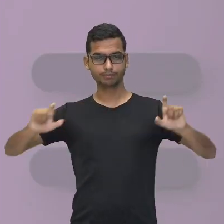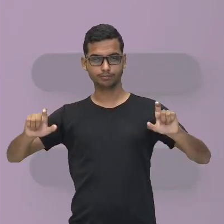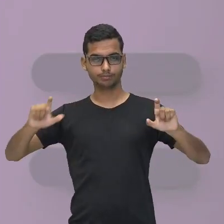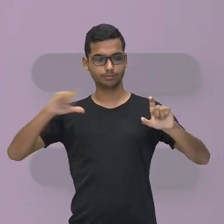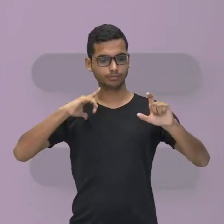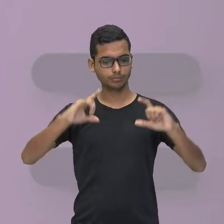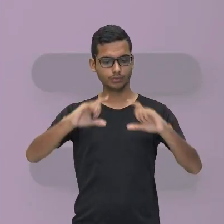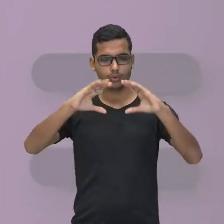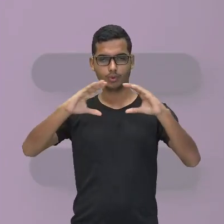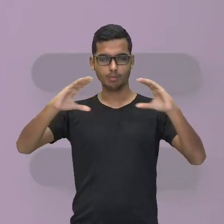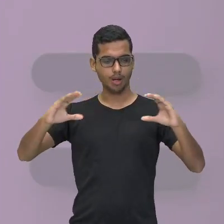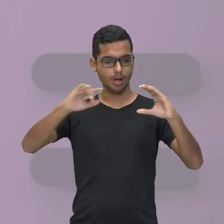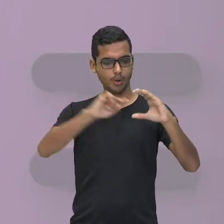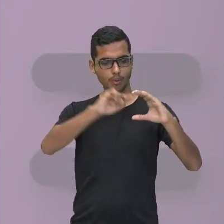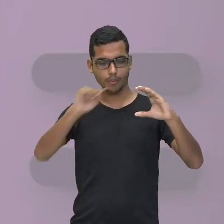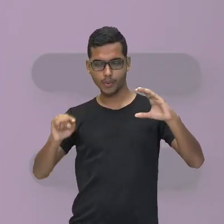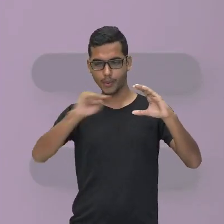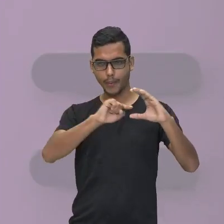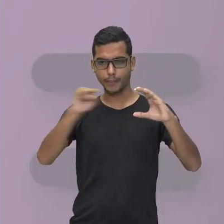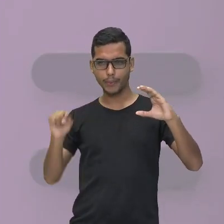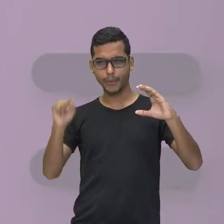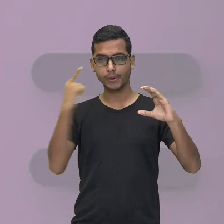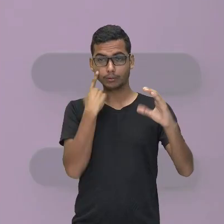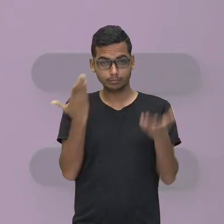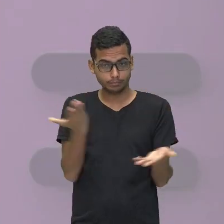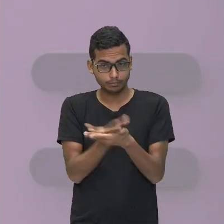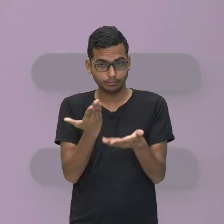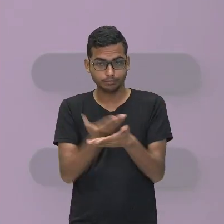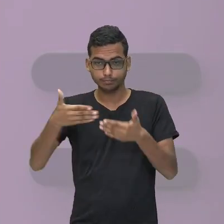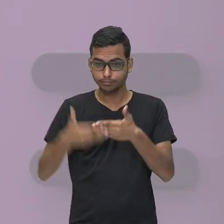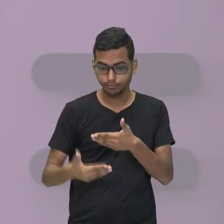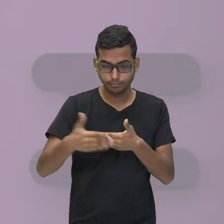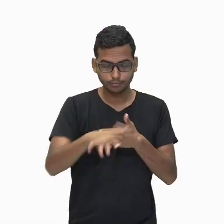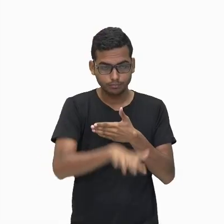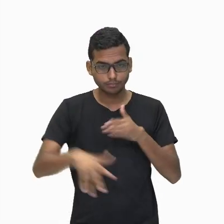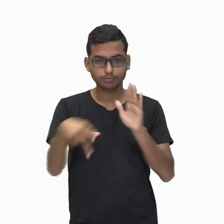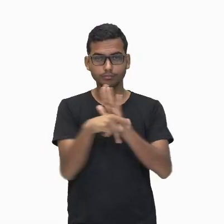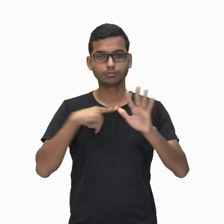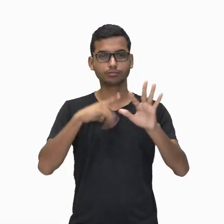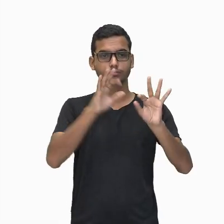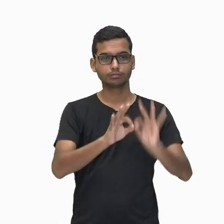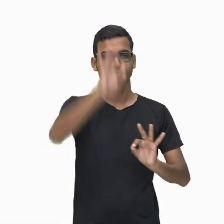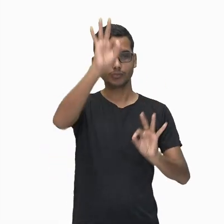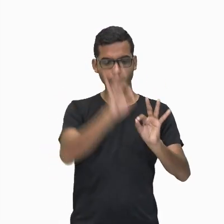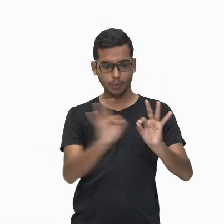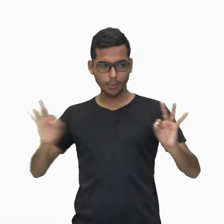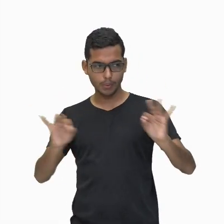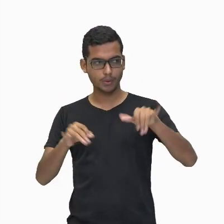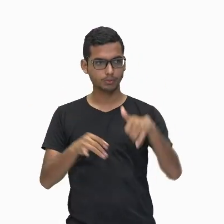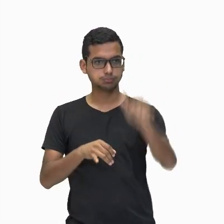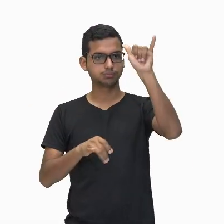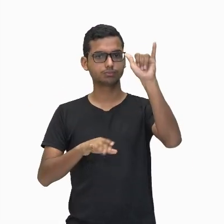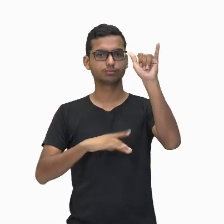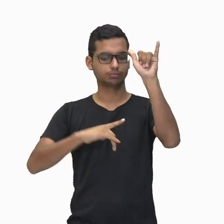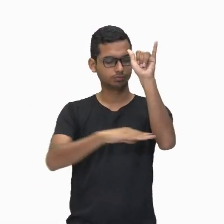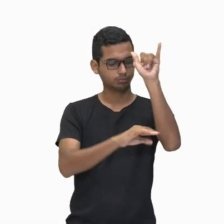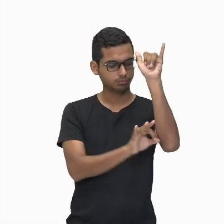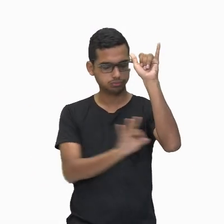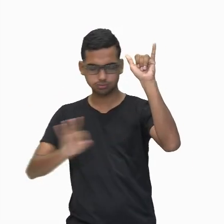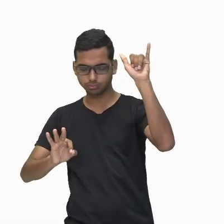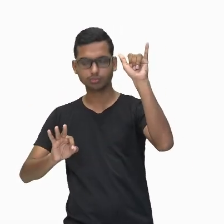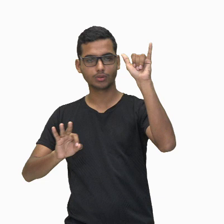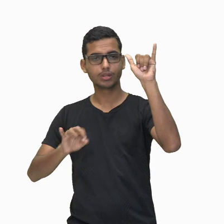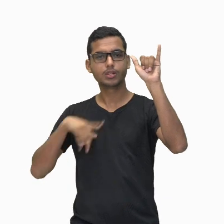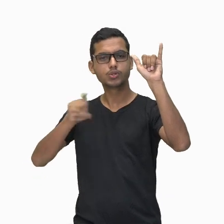introdutória, onde a gente vai começar vendo o plano cartesiano. Então vejam só, nós vamos fazer a